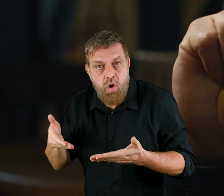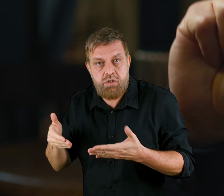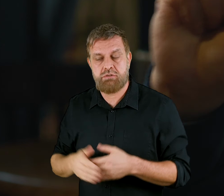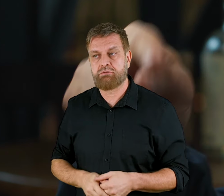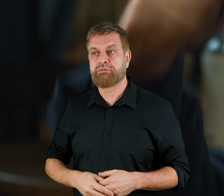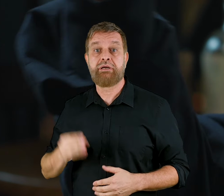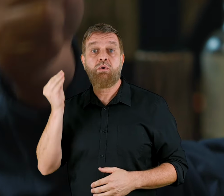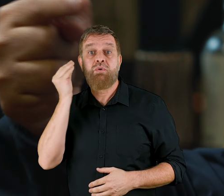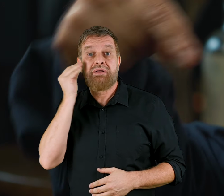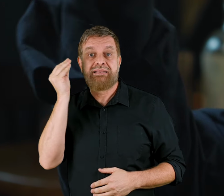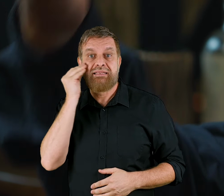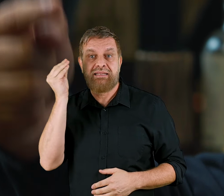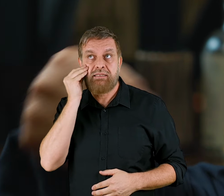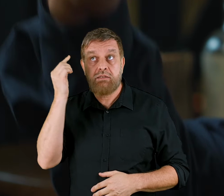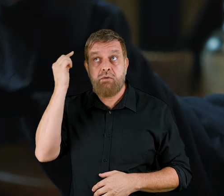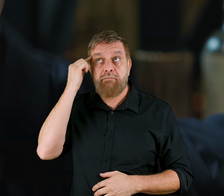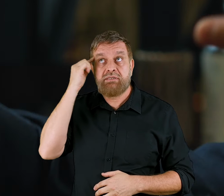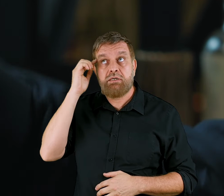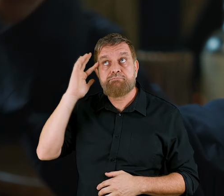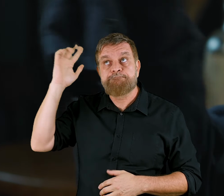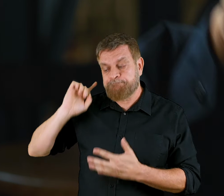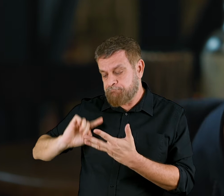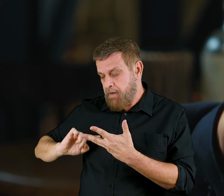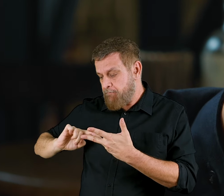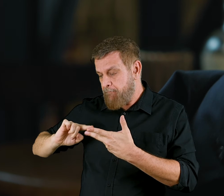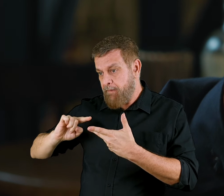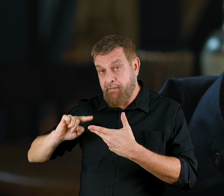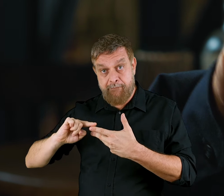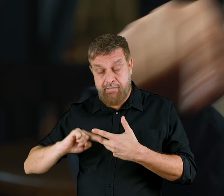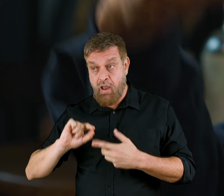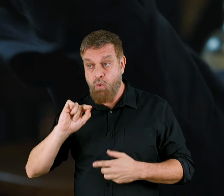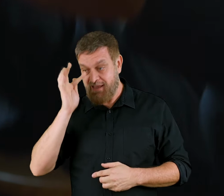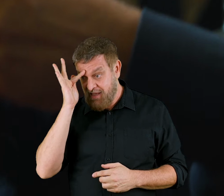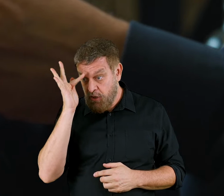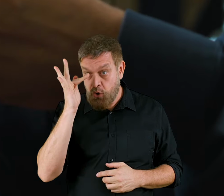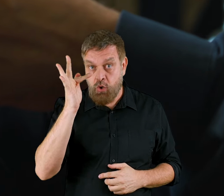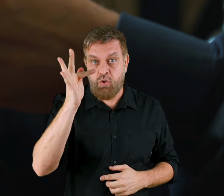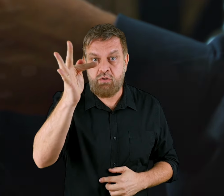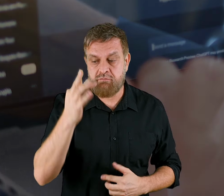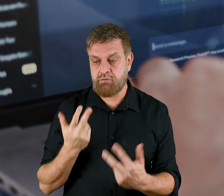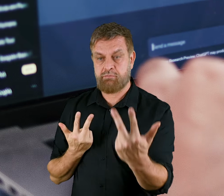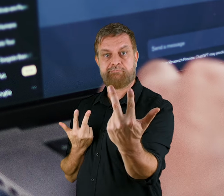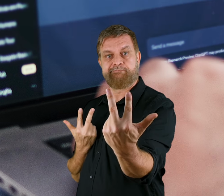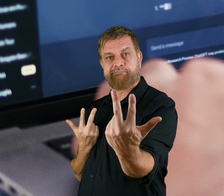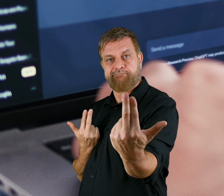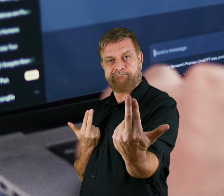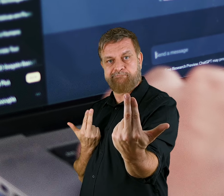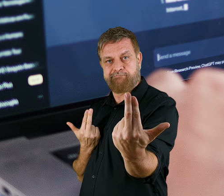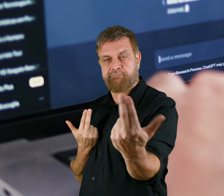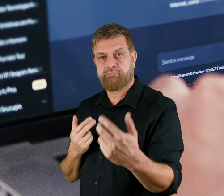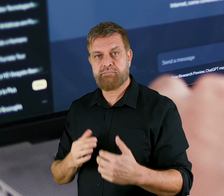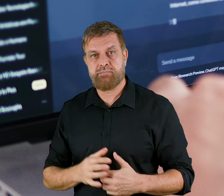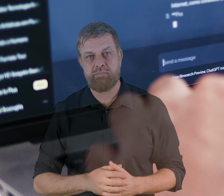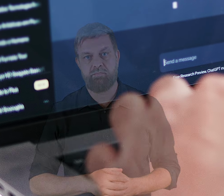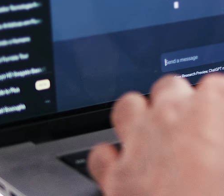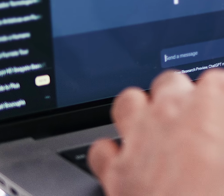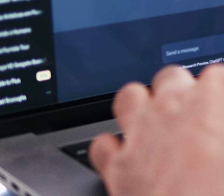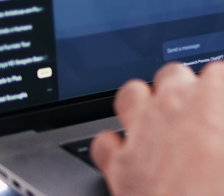estão tentando construir as condições de possibilidade para que o que eles defendem agora possa se realizar no futuro.